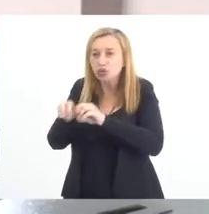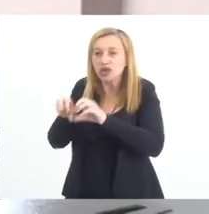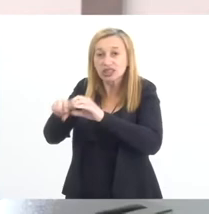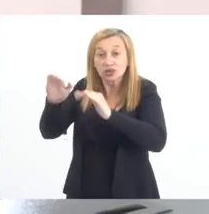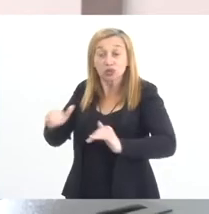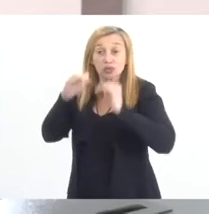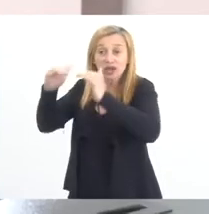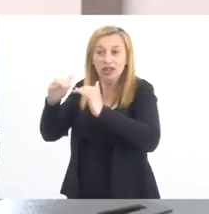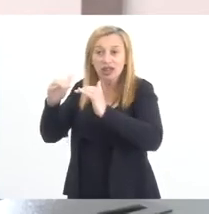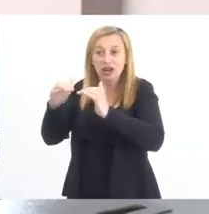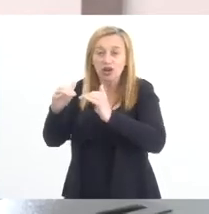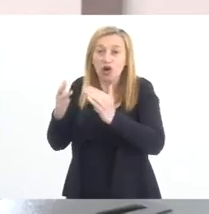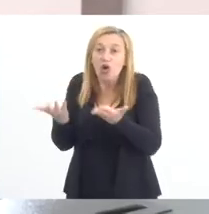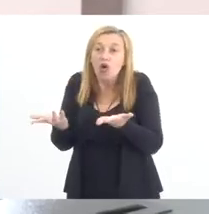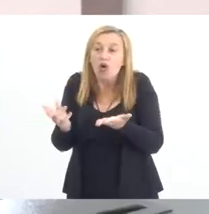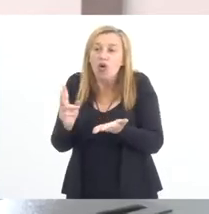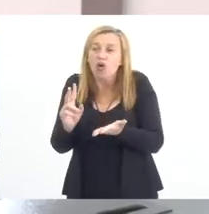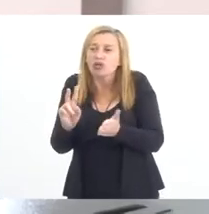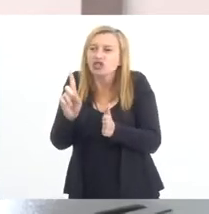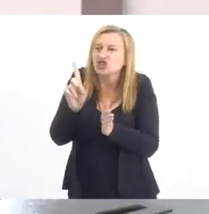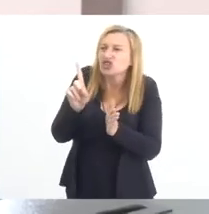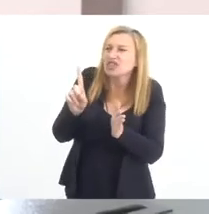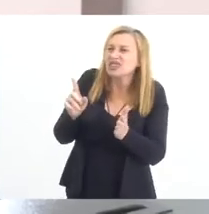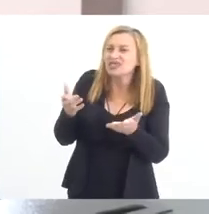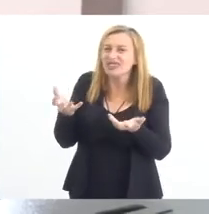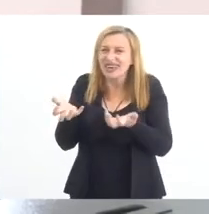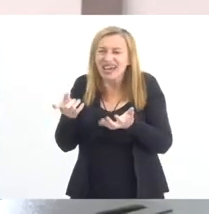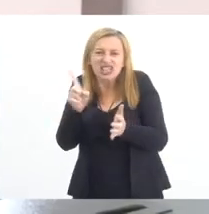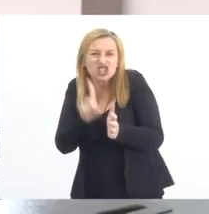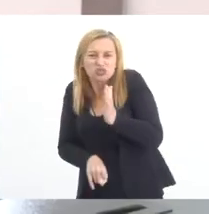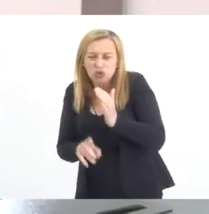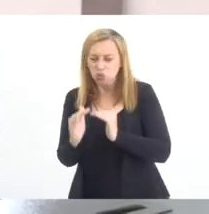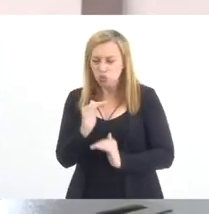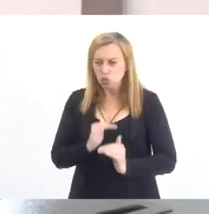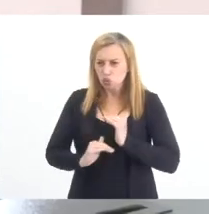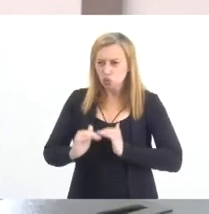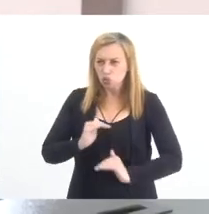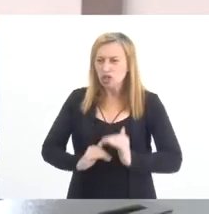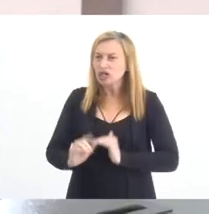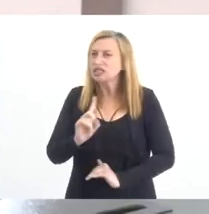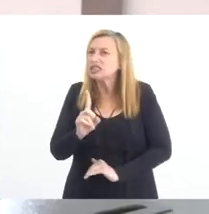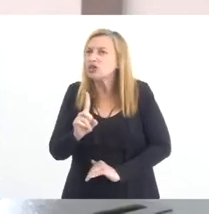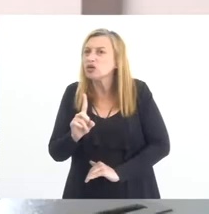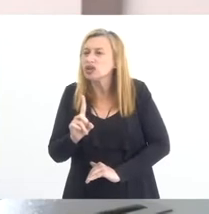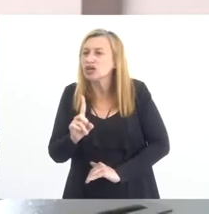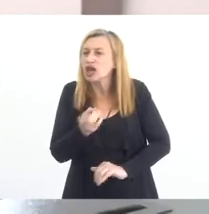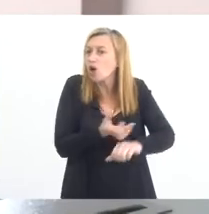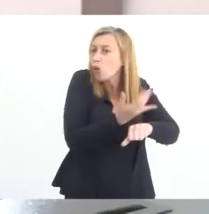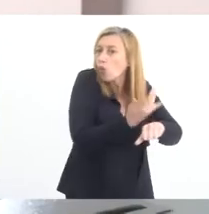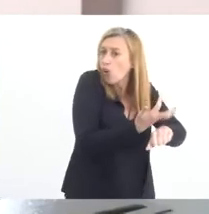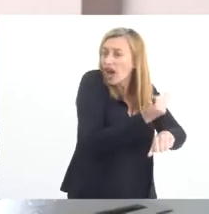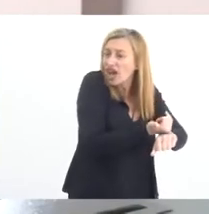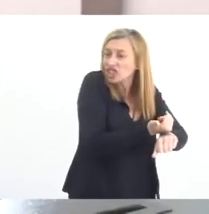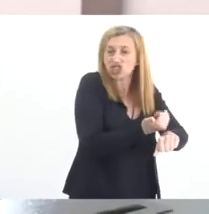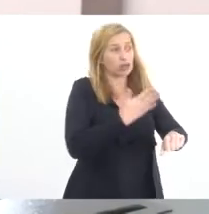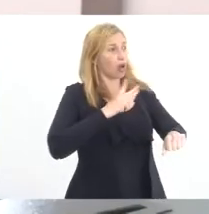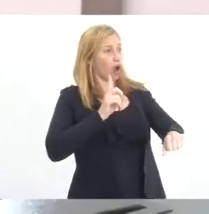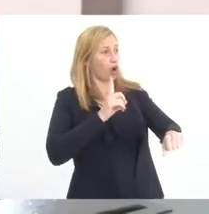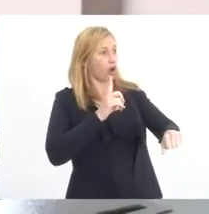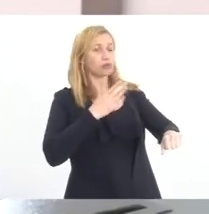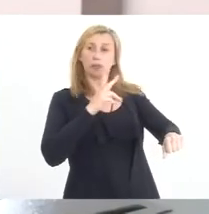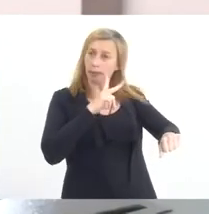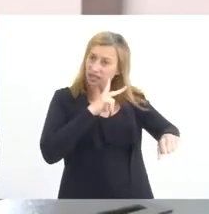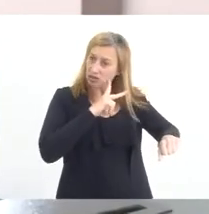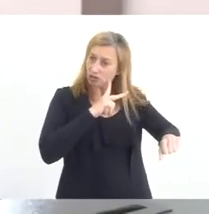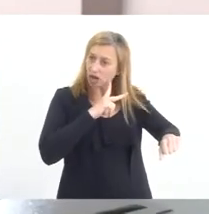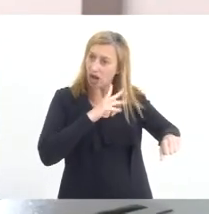superior, ao invés de diminuir, retroceder. Não que a UERJ é uma excelente... Eu,